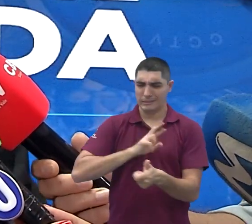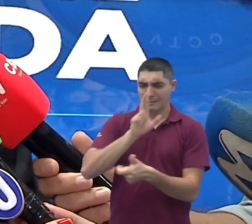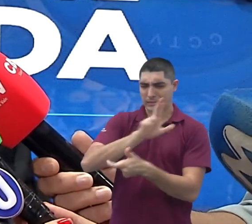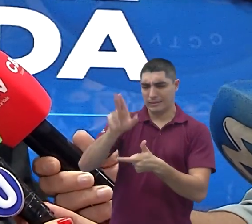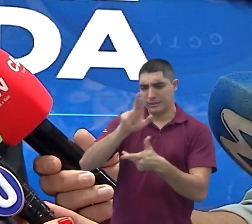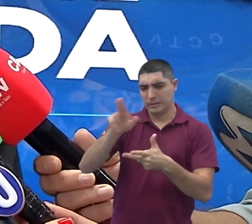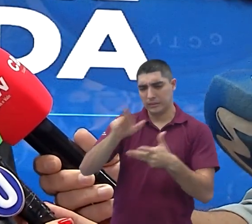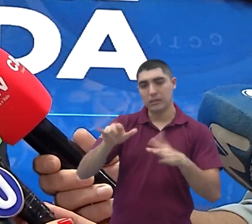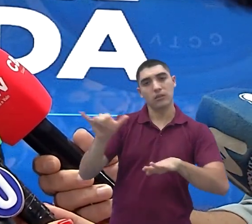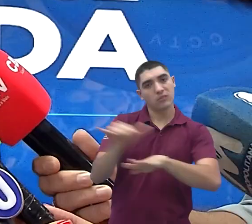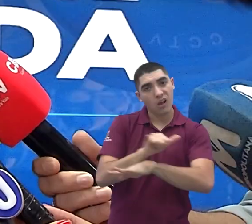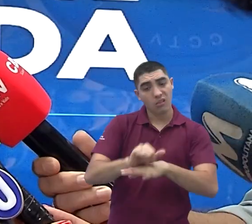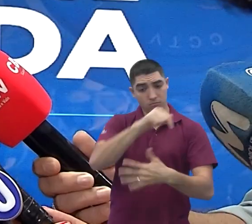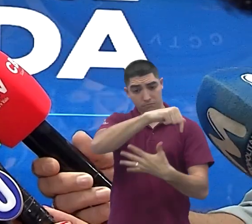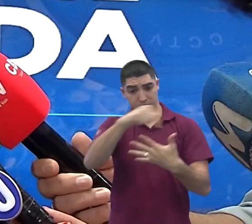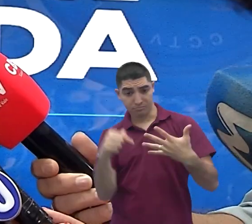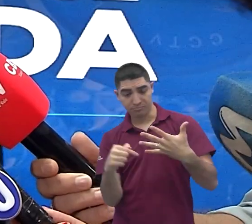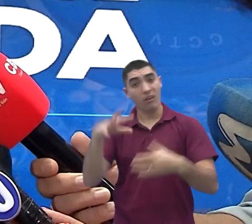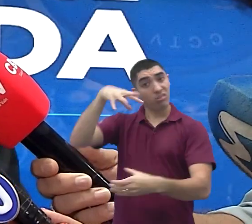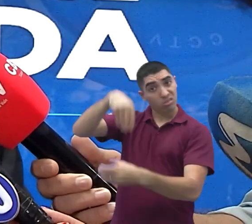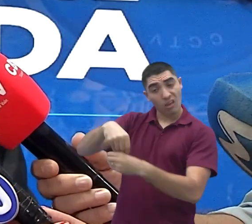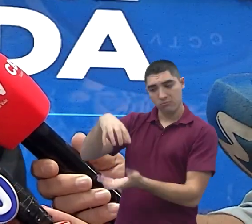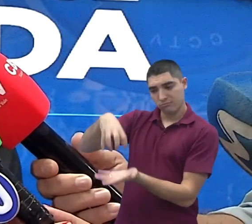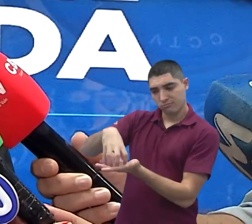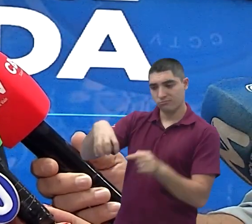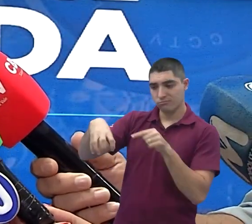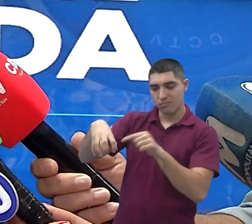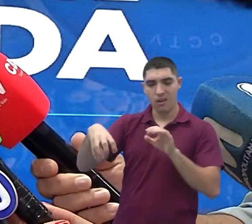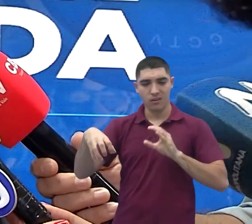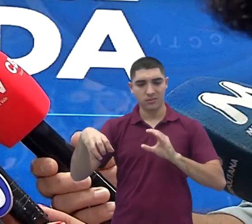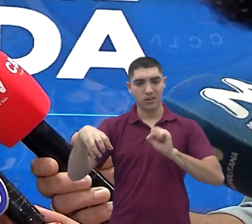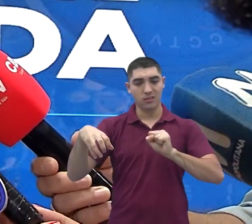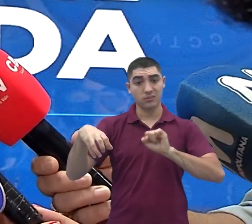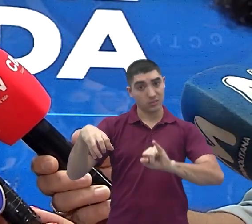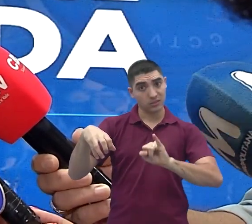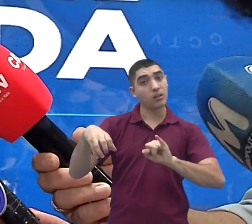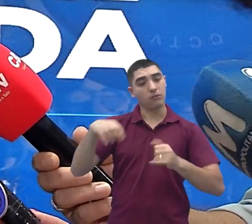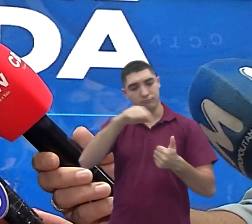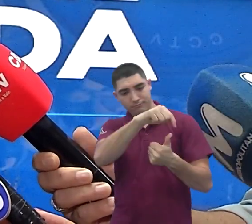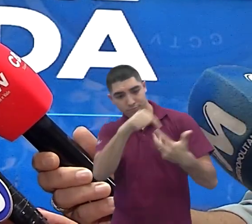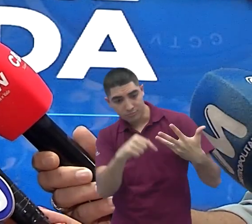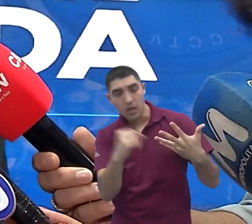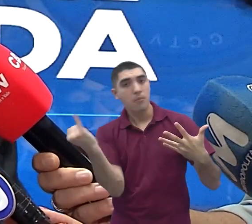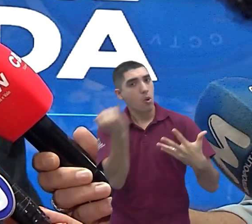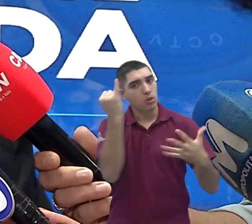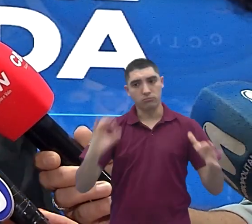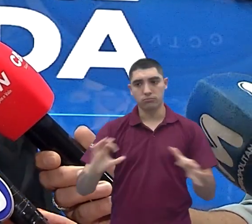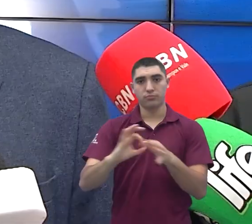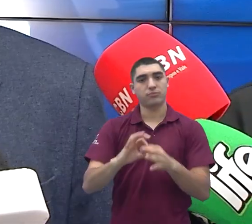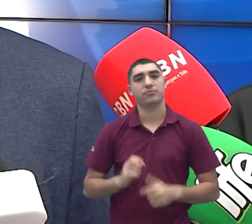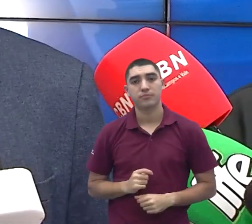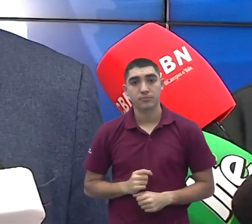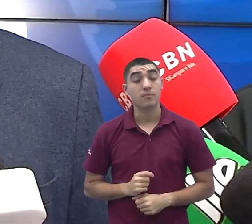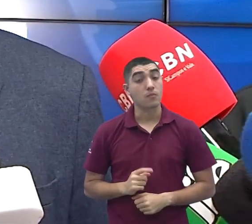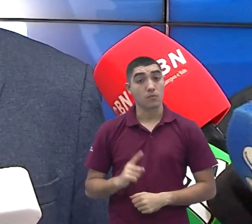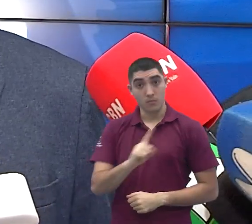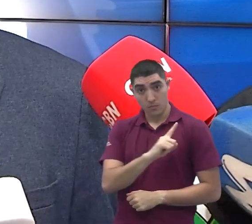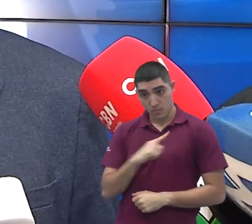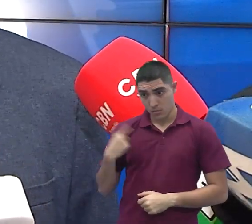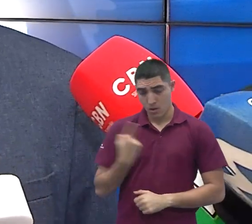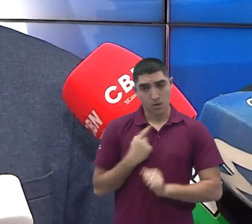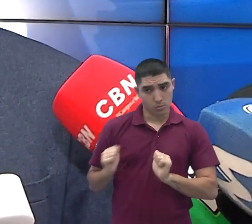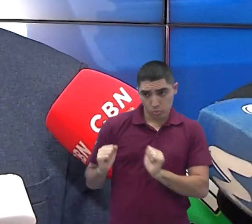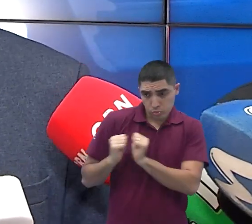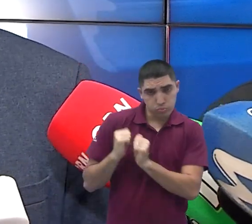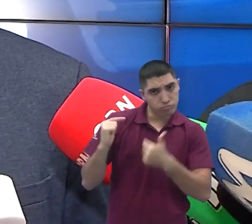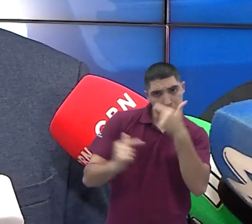de pânico. Então nós temos várias ações dentro do CSI que vai além até mais do que da segurança pública, mas que tudo faz parte. Todos nós trabalhamos